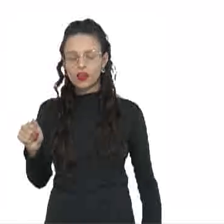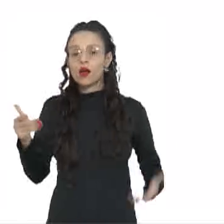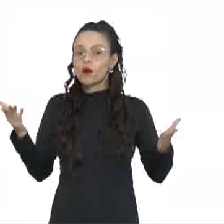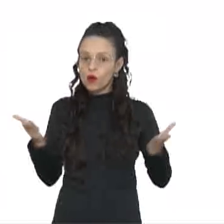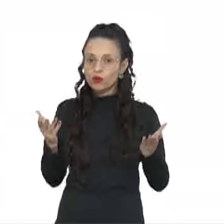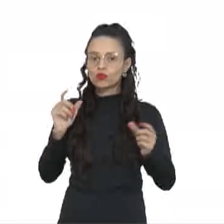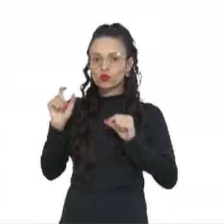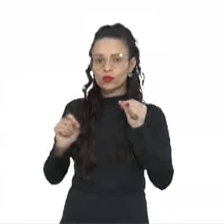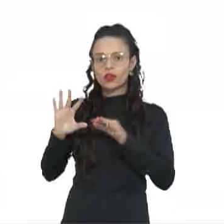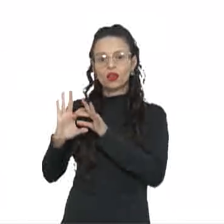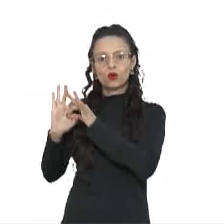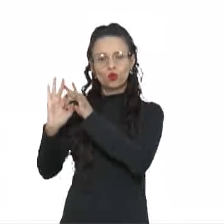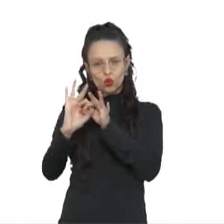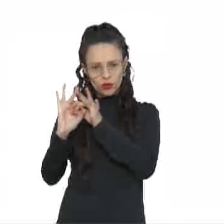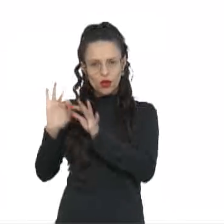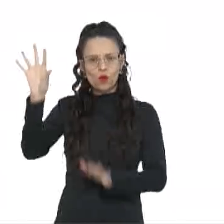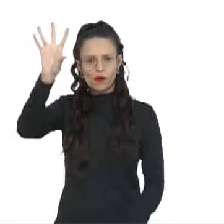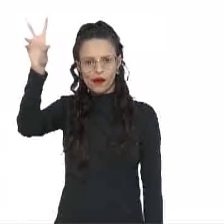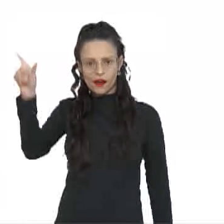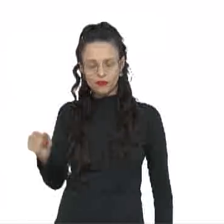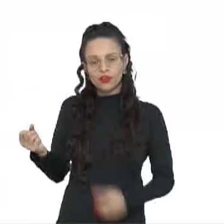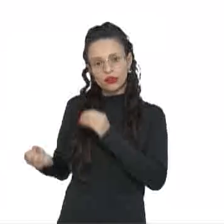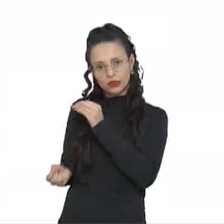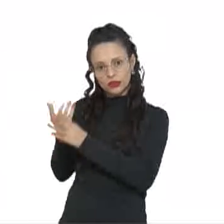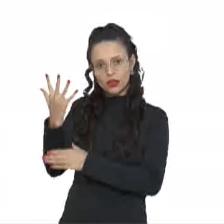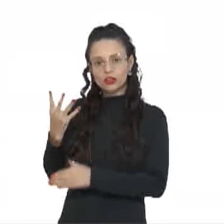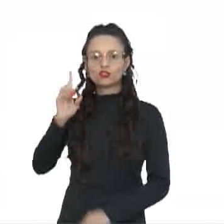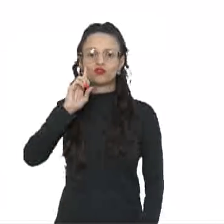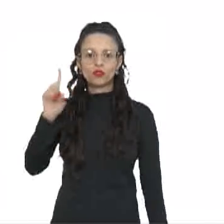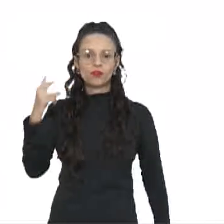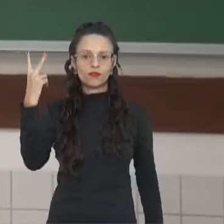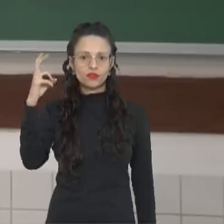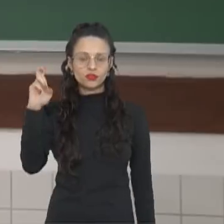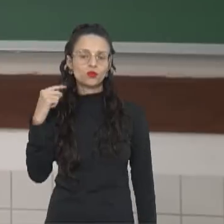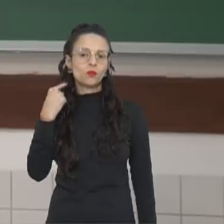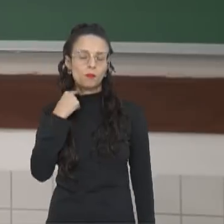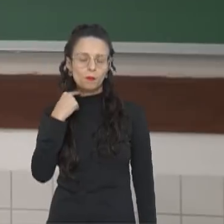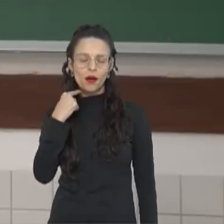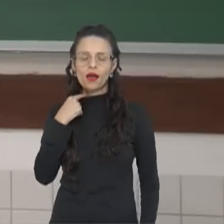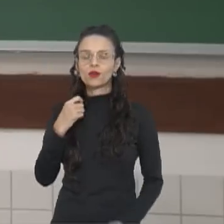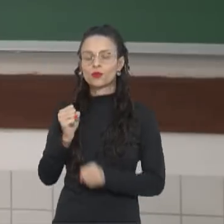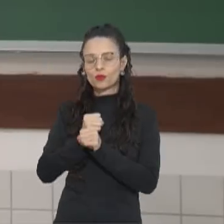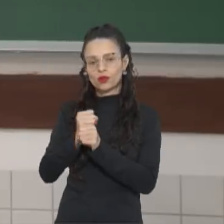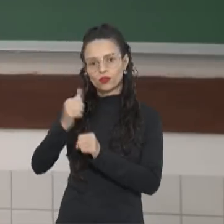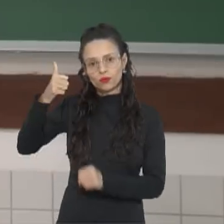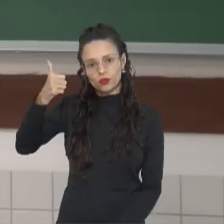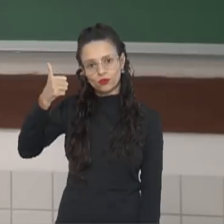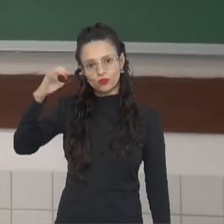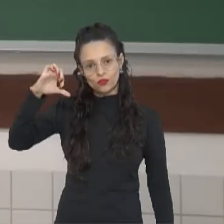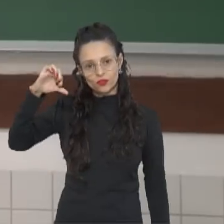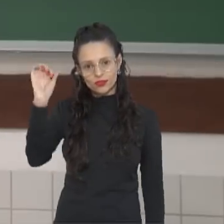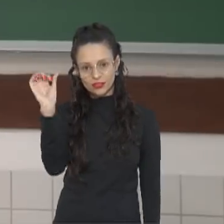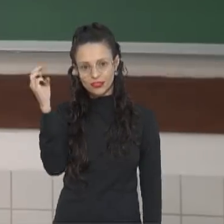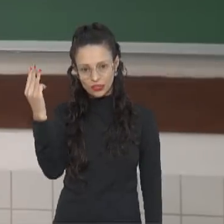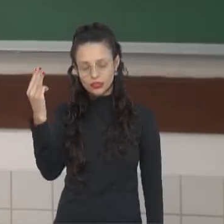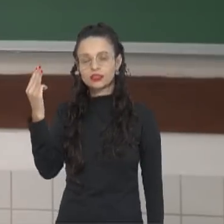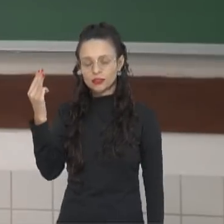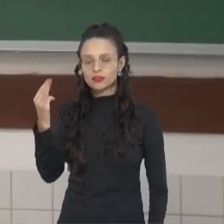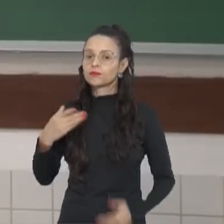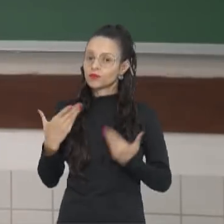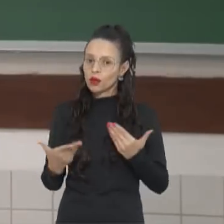hoje como União Africana. Então, criada em 25 de maio de 63, a União Africana. E desde